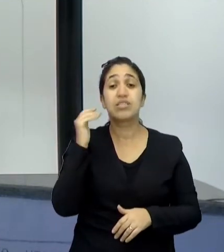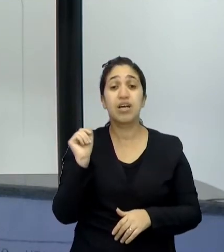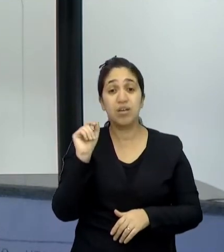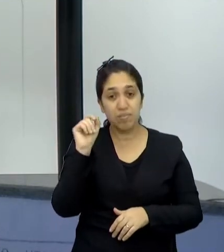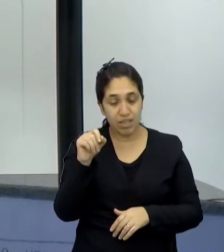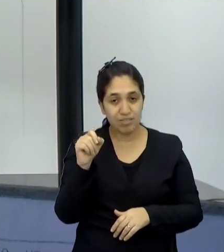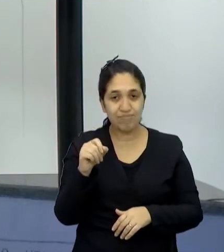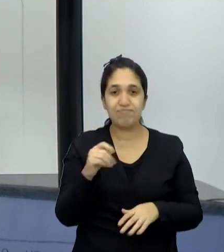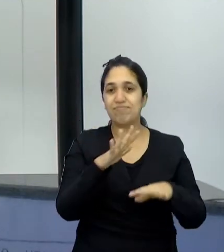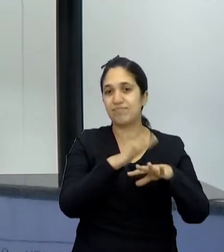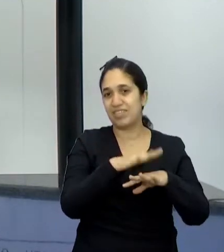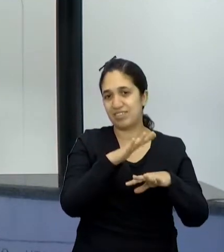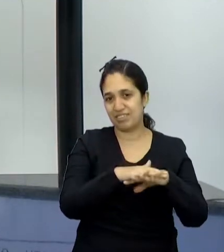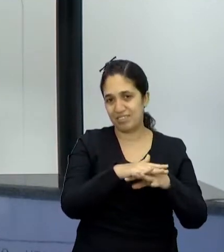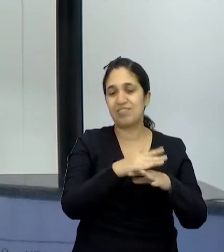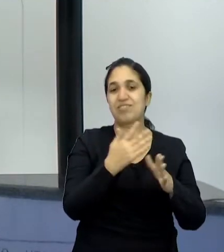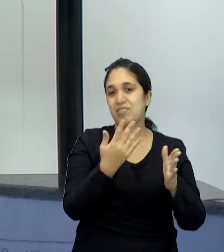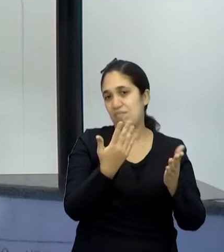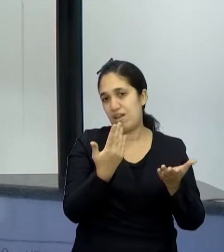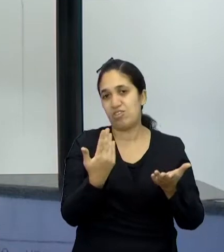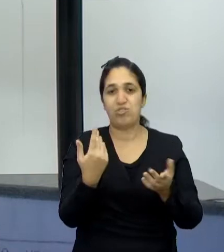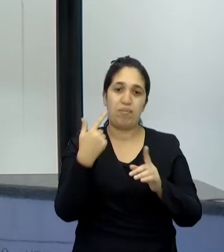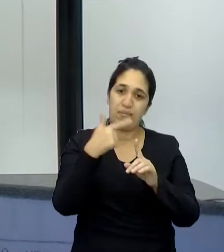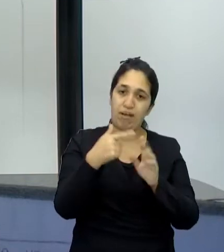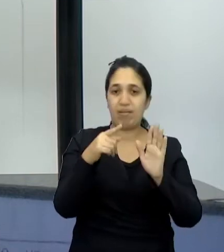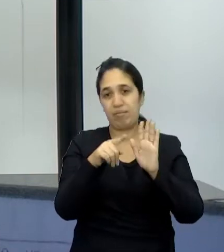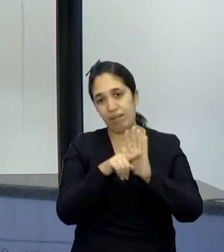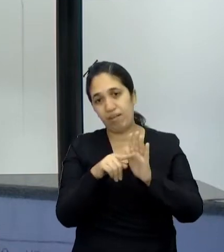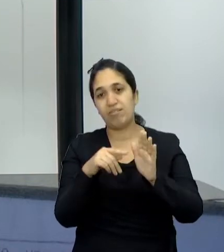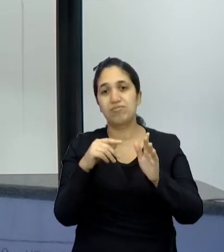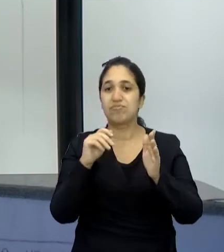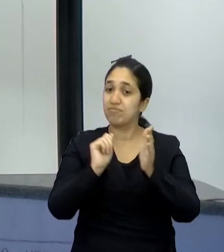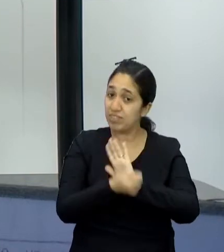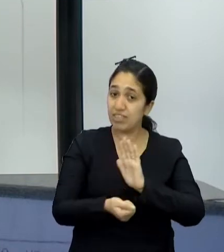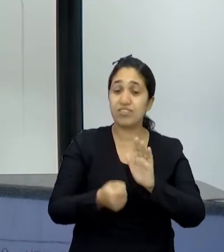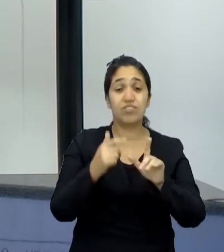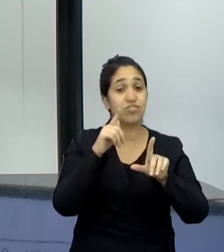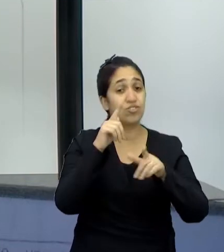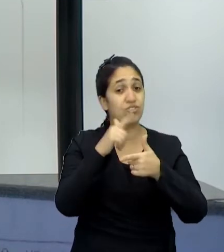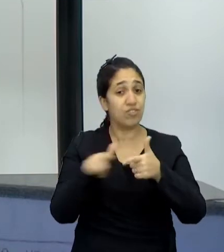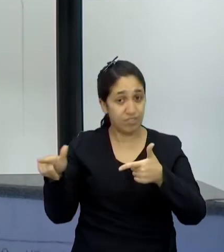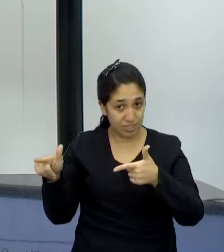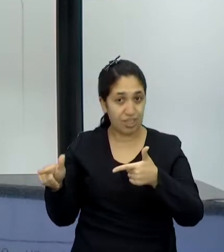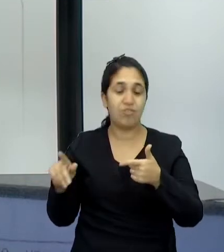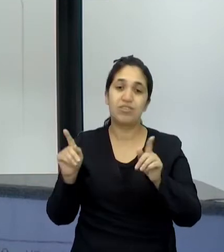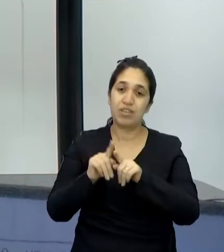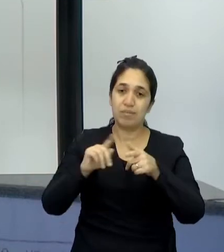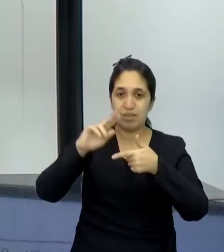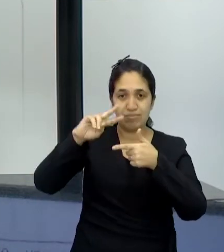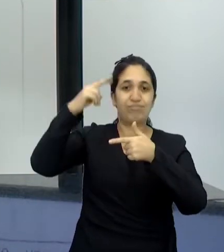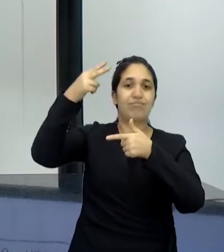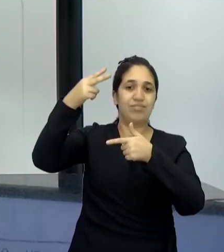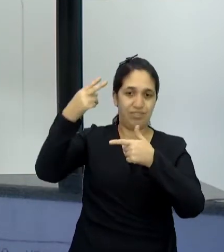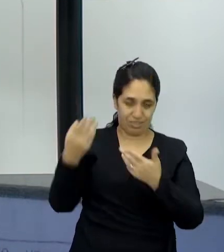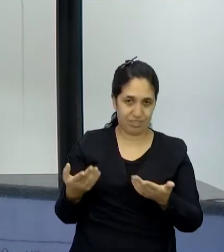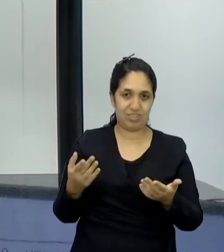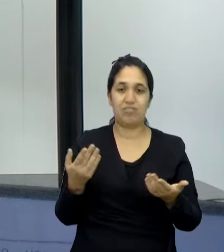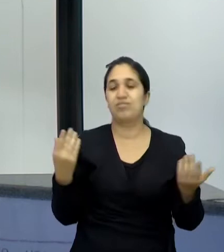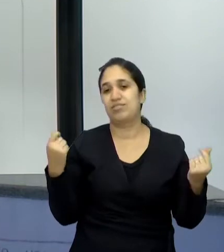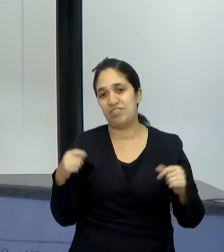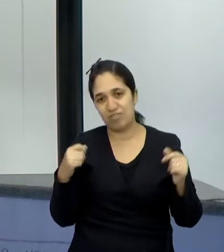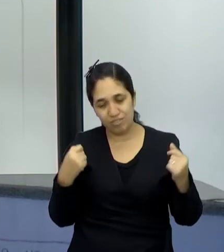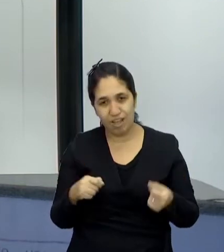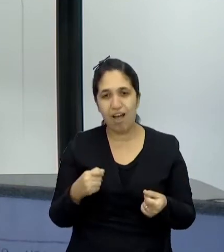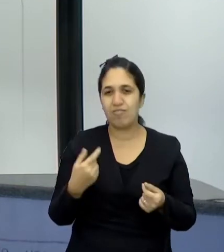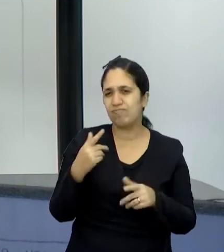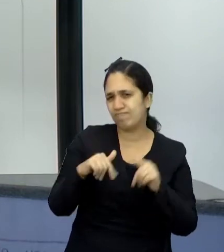operações matemáticas, né? Mais, menos, vezes, divisão, multiplicação e potenciação. Com isso a gente já tem